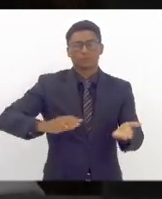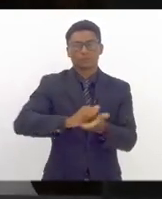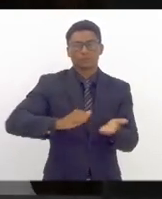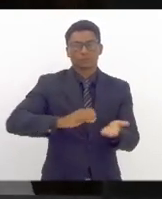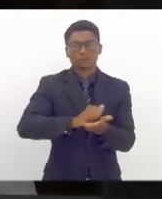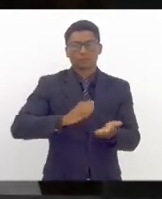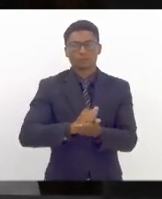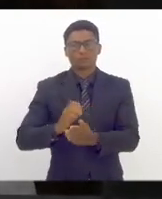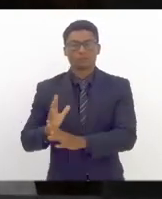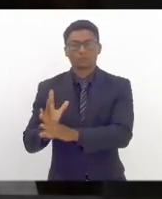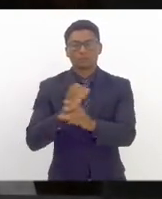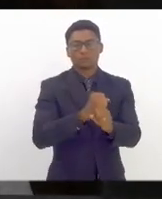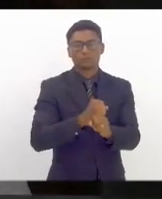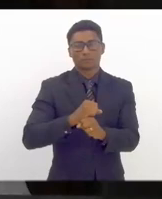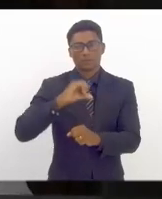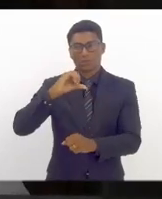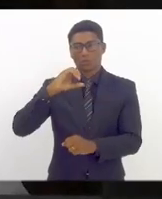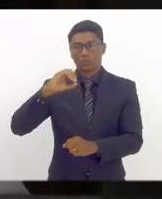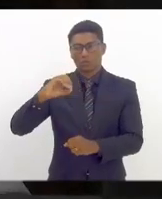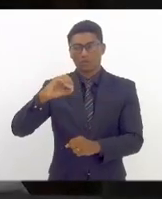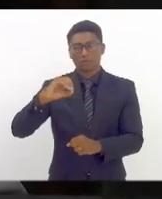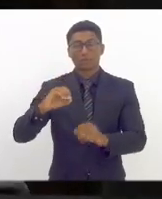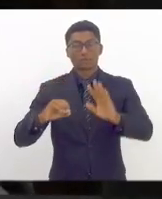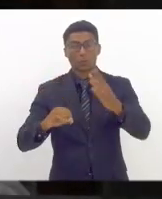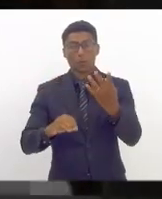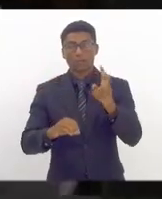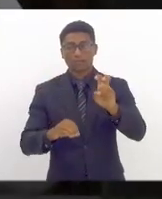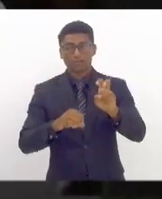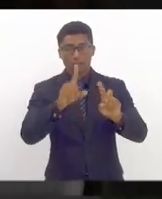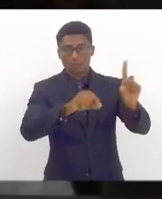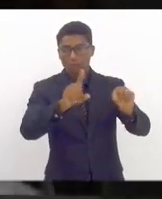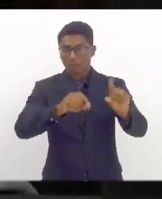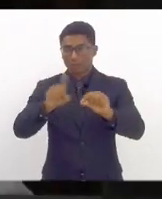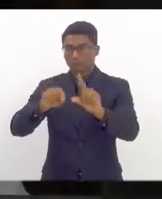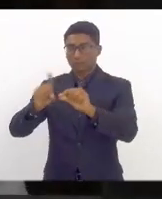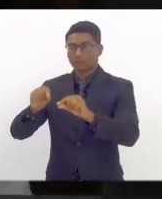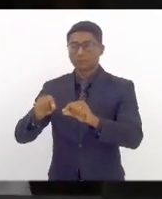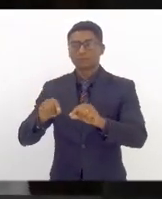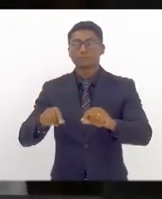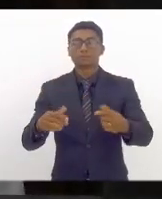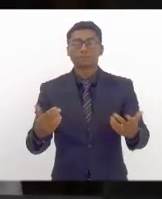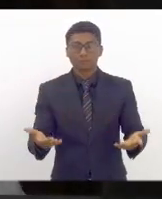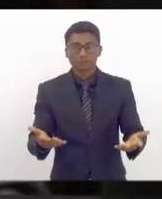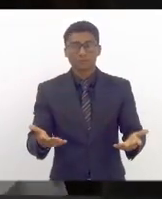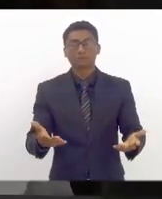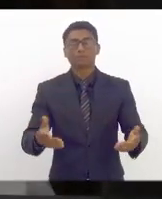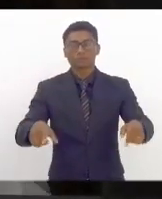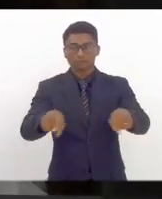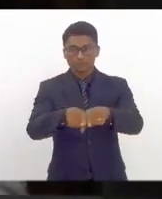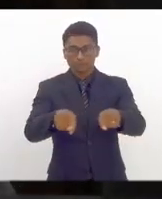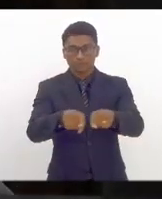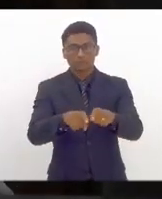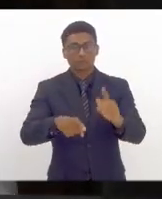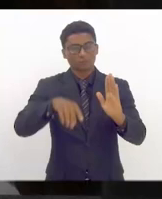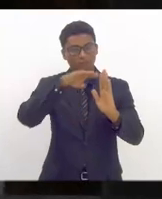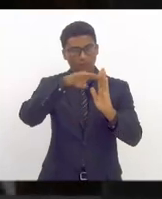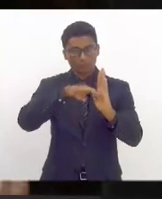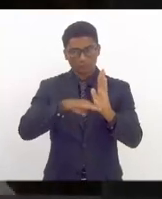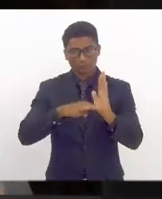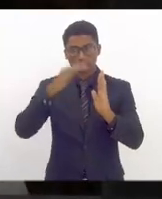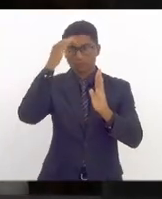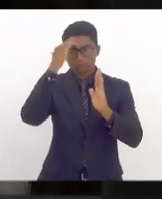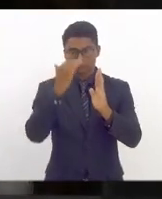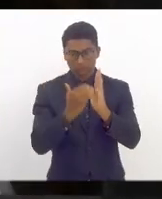com 45 selecionados e cumprindo orientação do